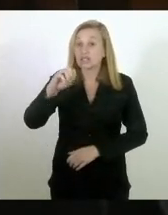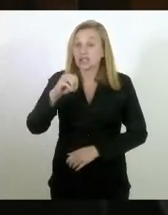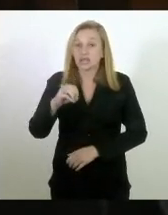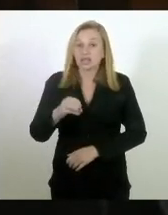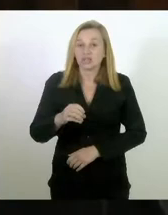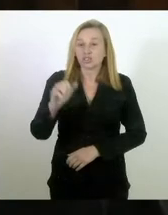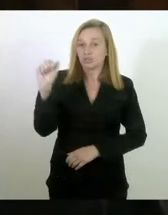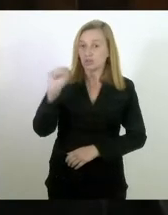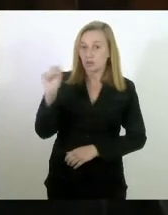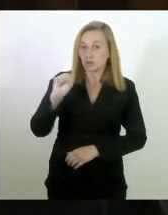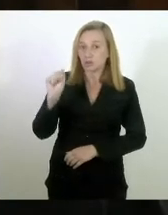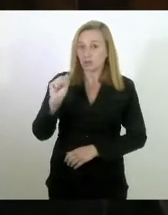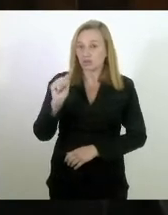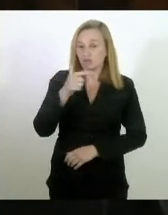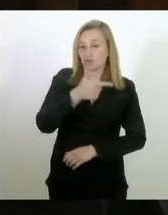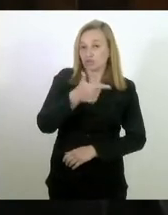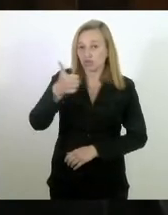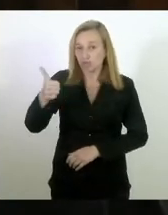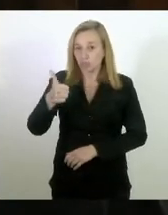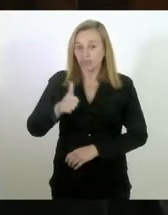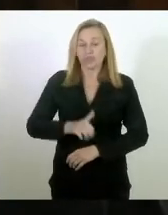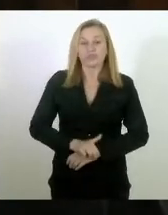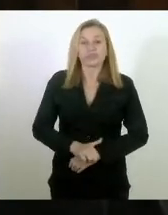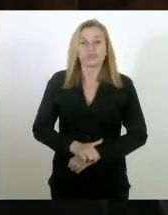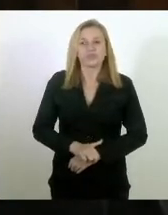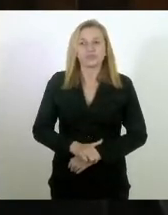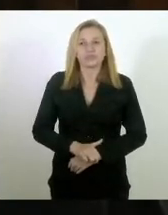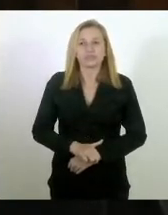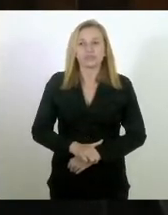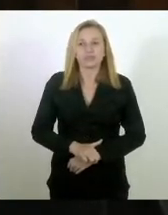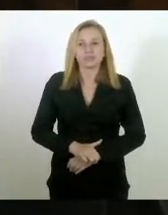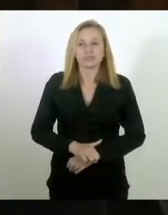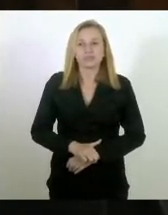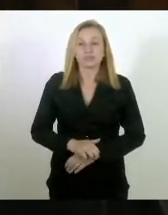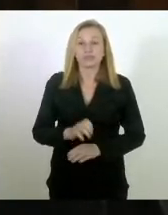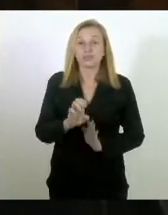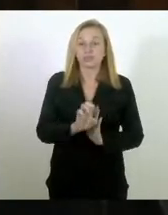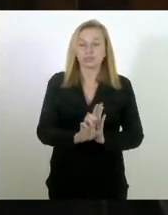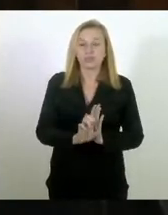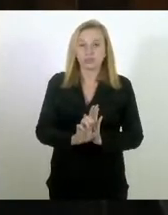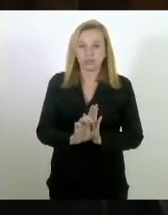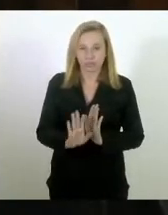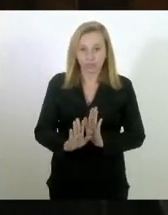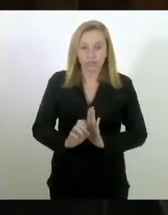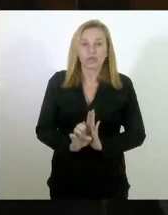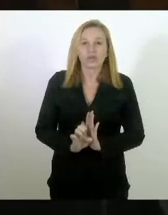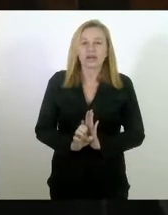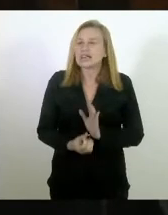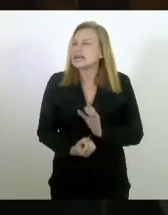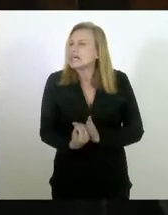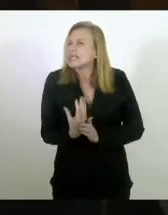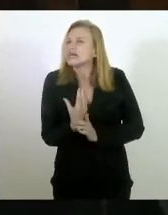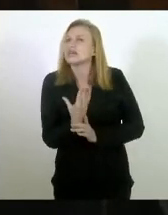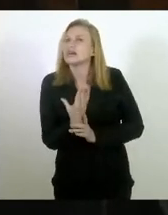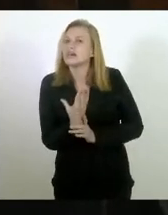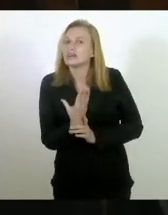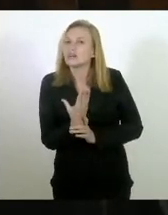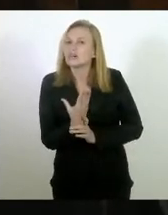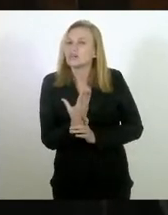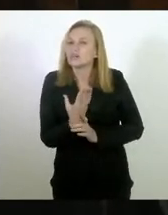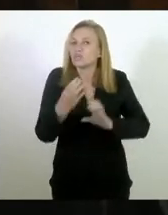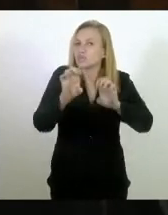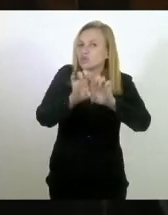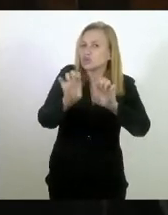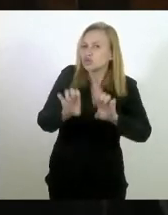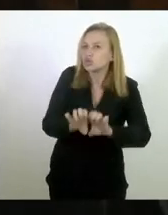de agosto de 21 tem a seguinte ementa cria a